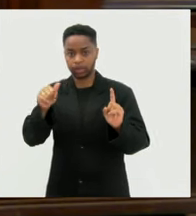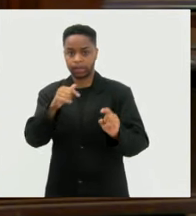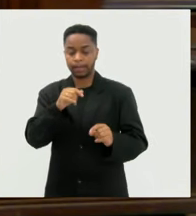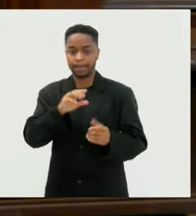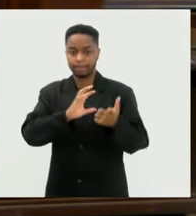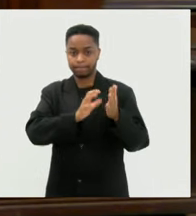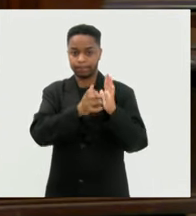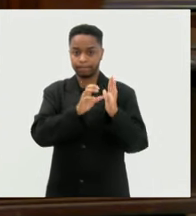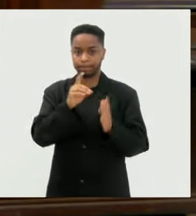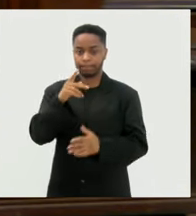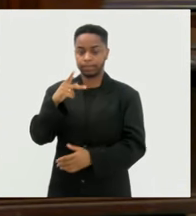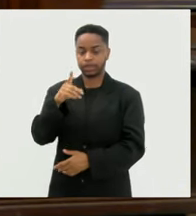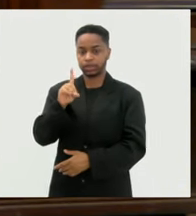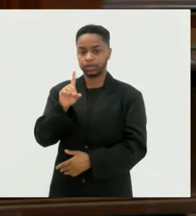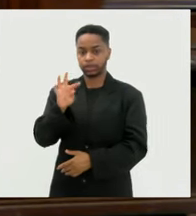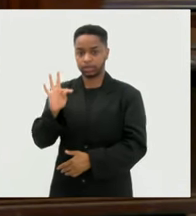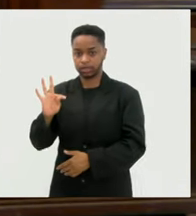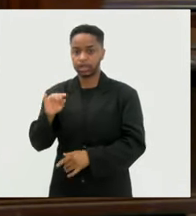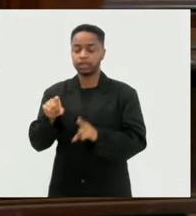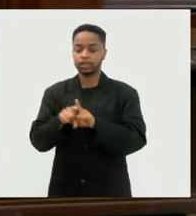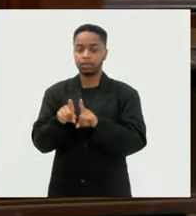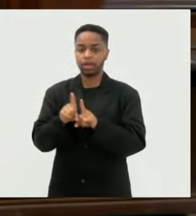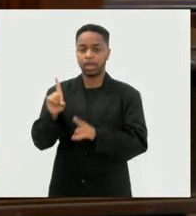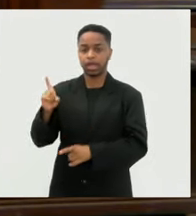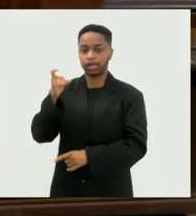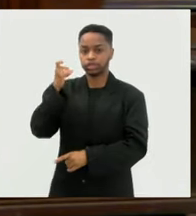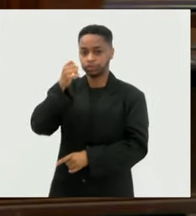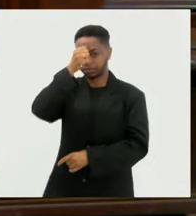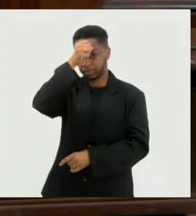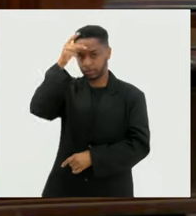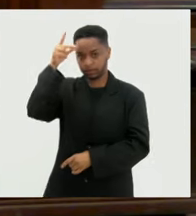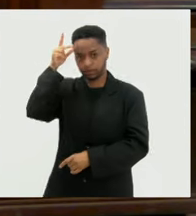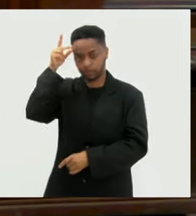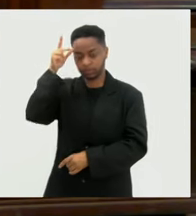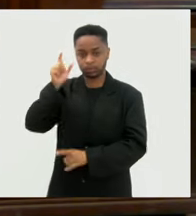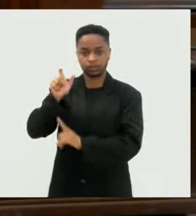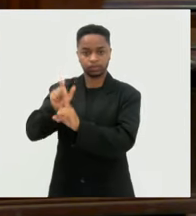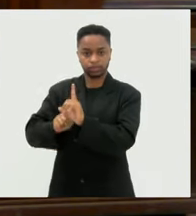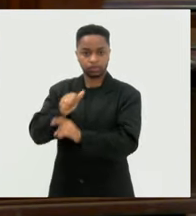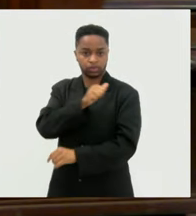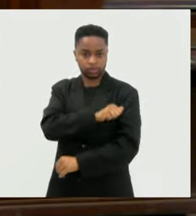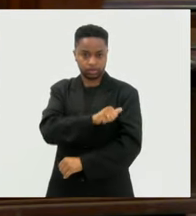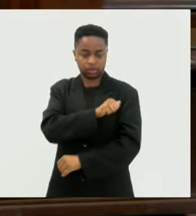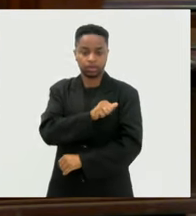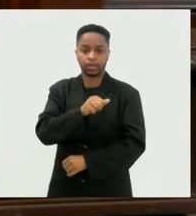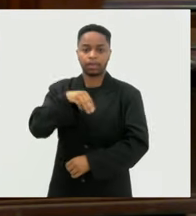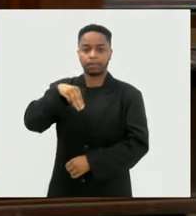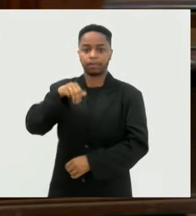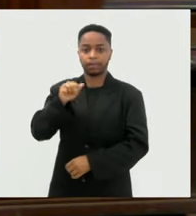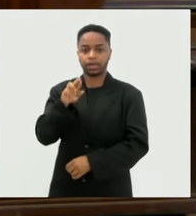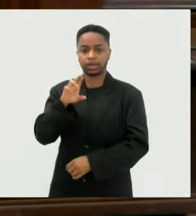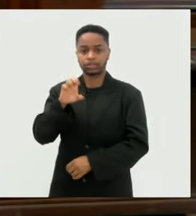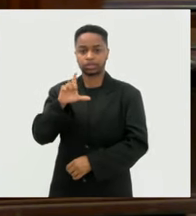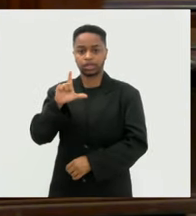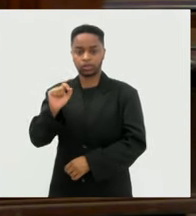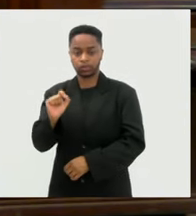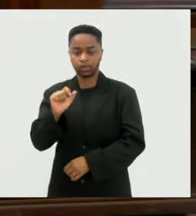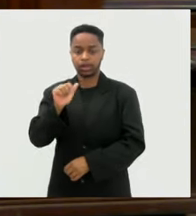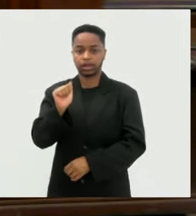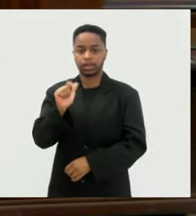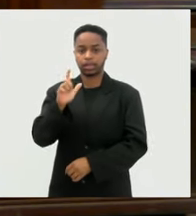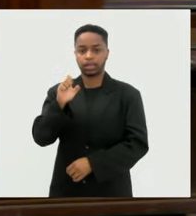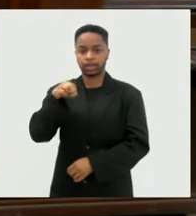da cidade do Rio de Janeiro, Marcelo Alencar, também do PDT, com